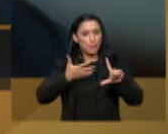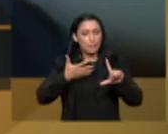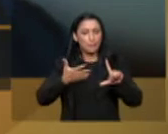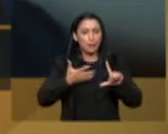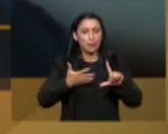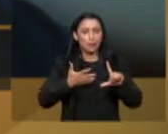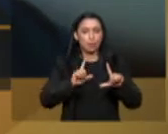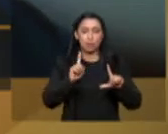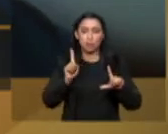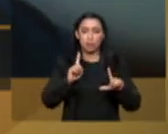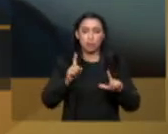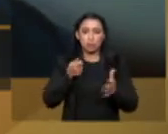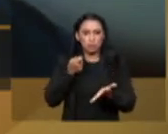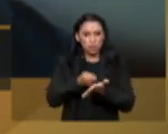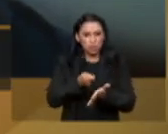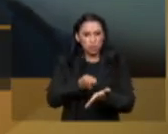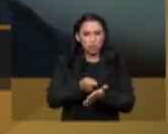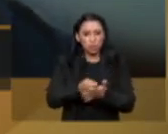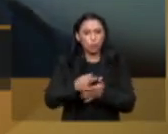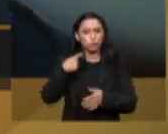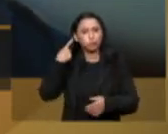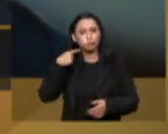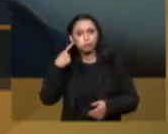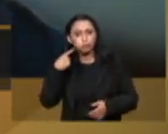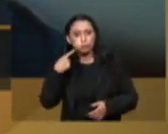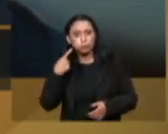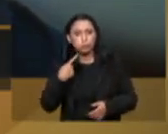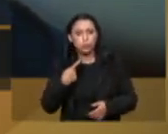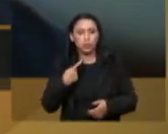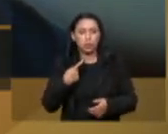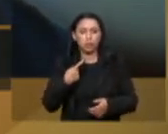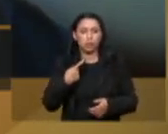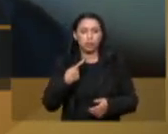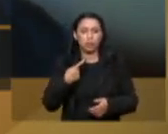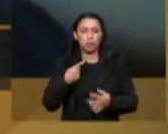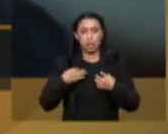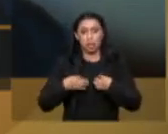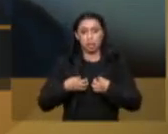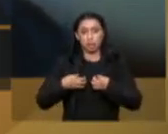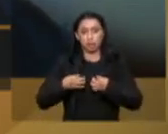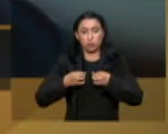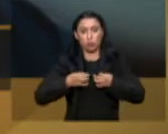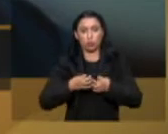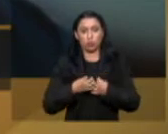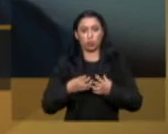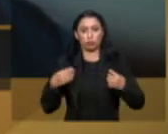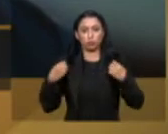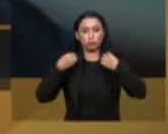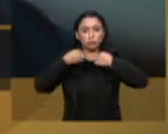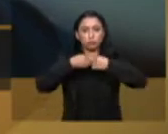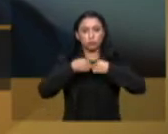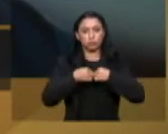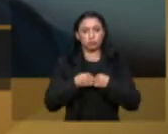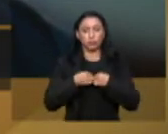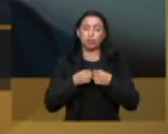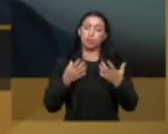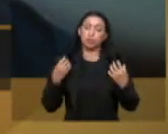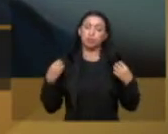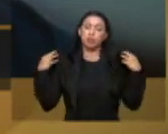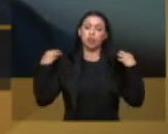a exigir dos eminentes advogados sequer as vestes talares, que nós todos